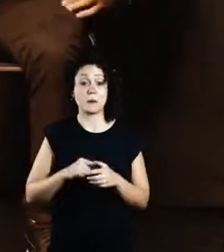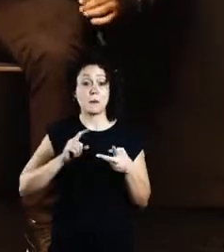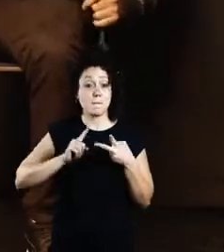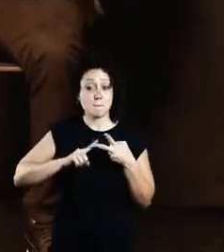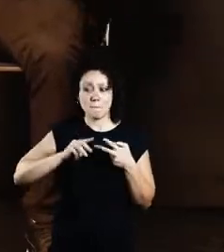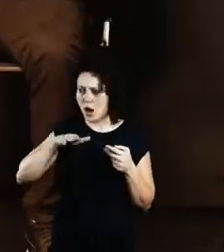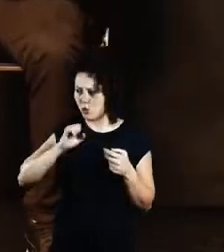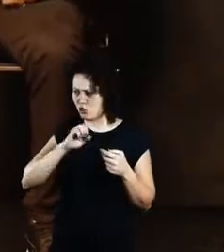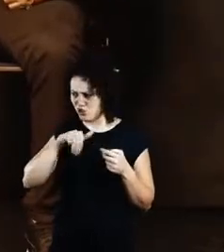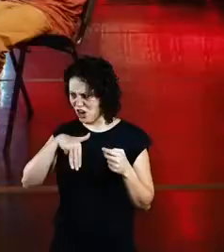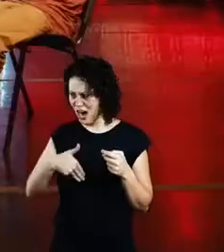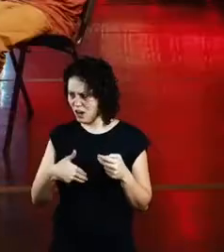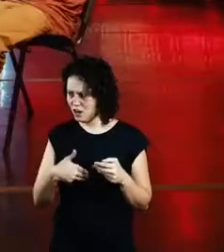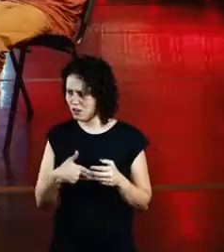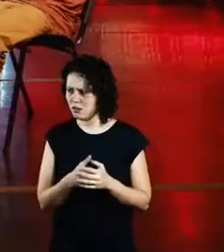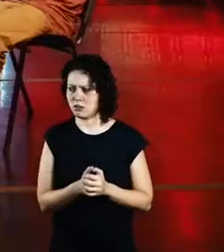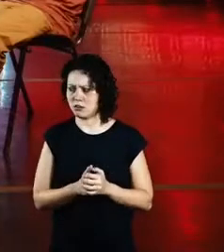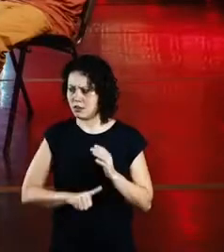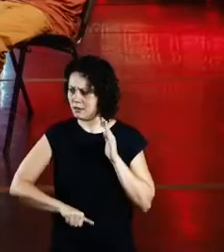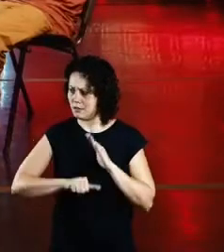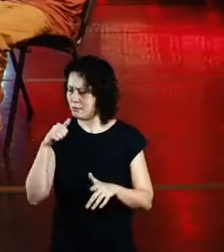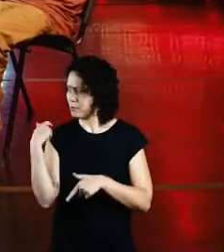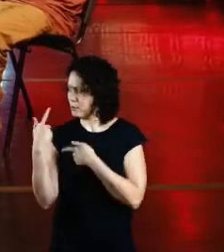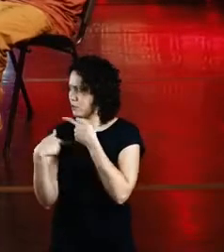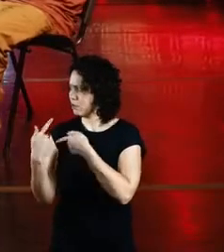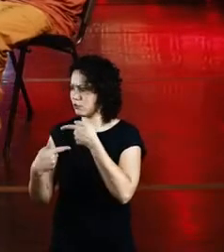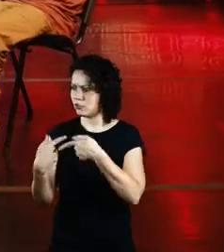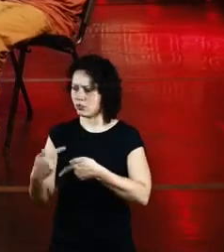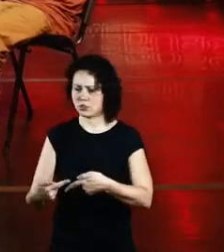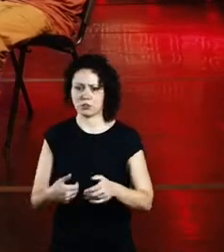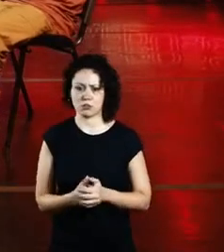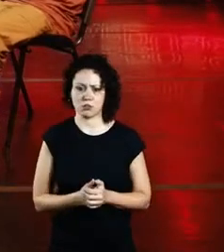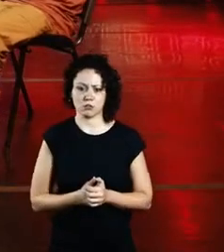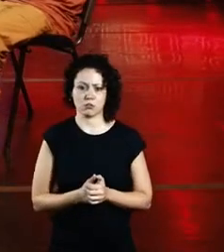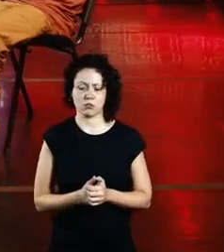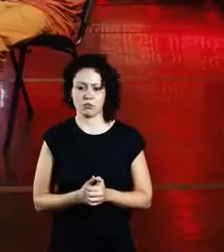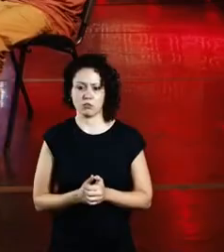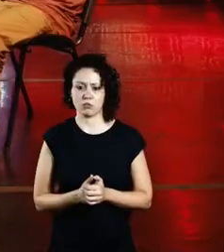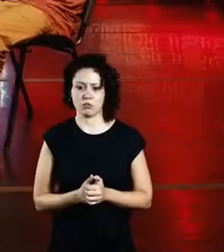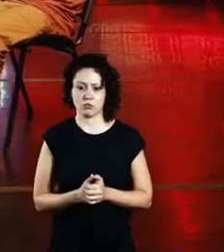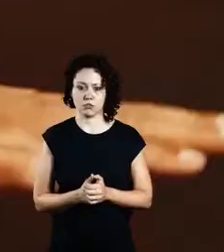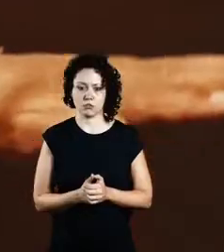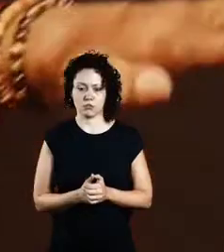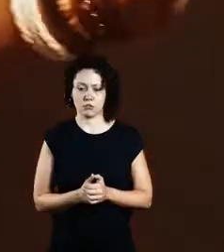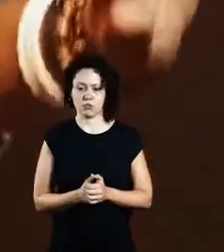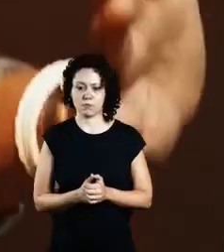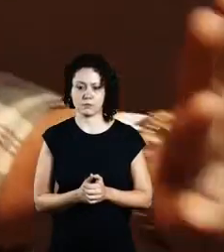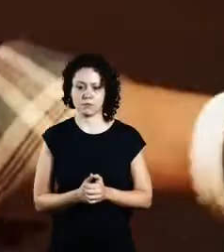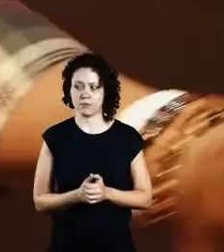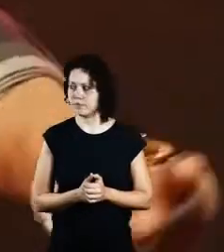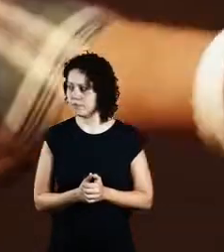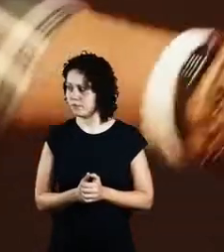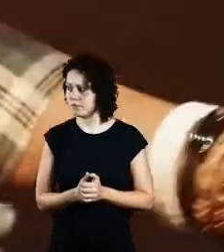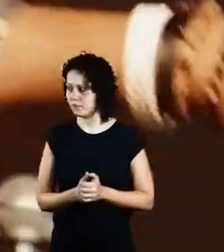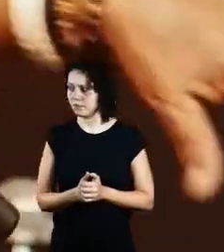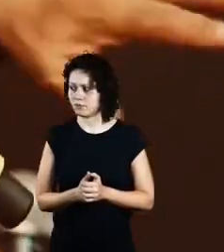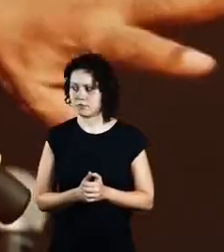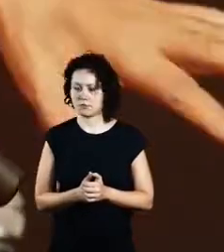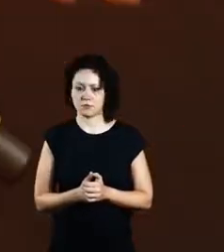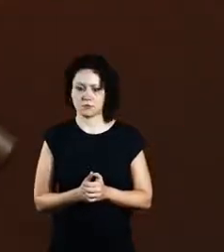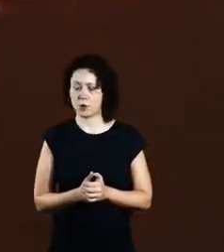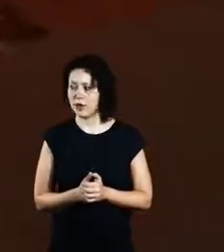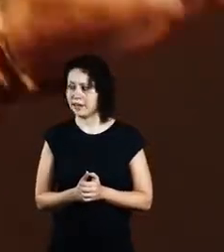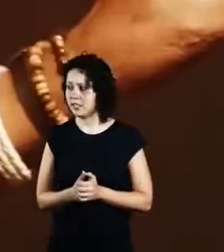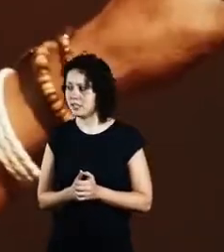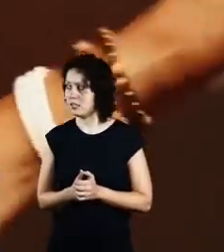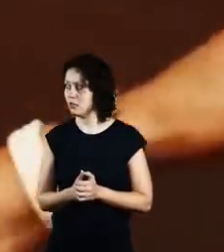o Quitão, quem é da primeira? Da primeira geração, você era da nova geração. O Mister. Mas isso aí foi muito rápido. Eles eram da antiga,